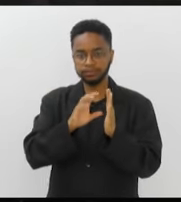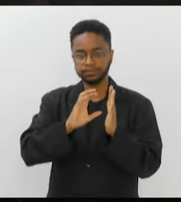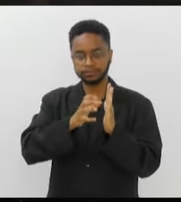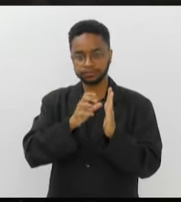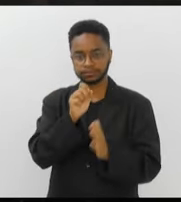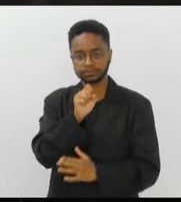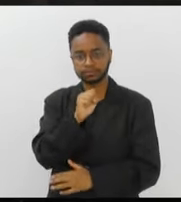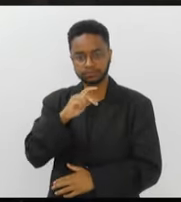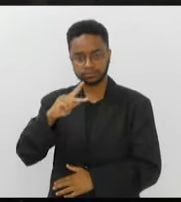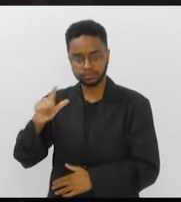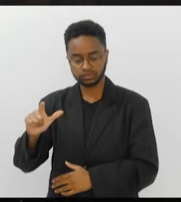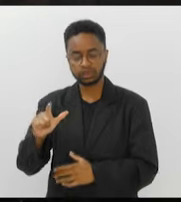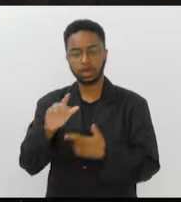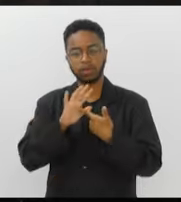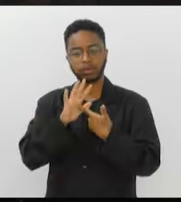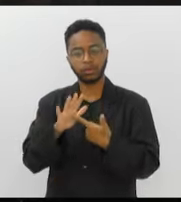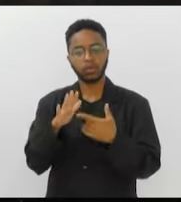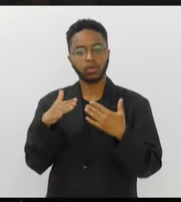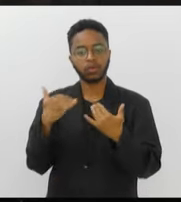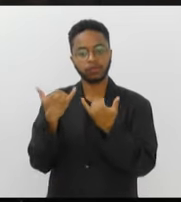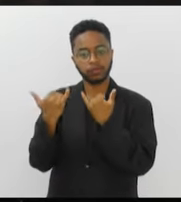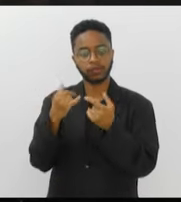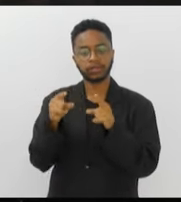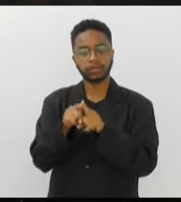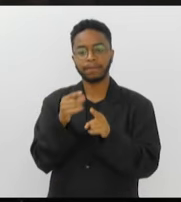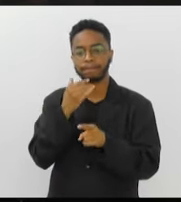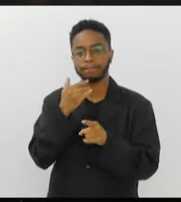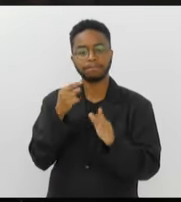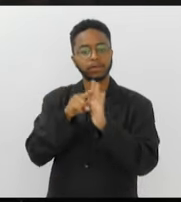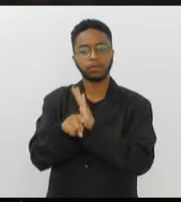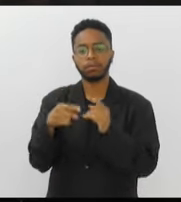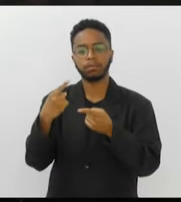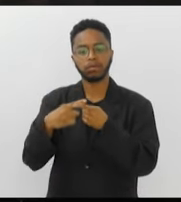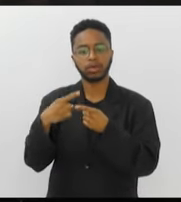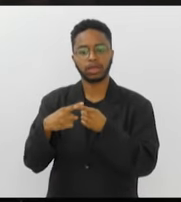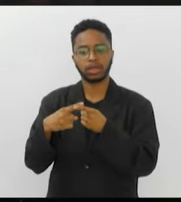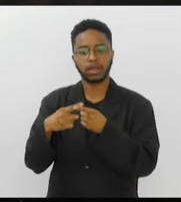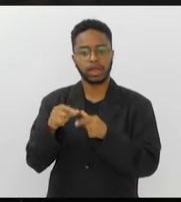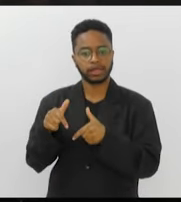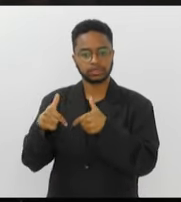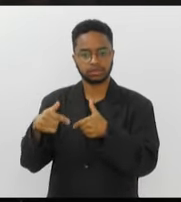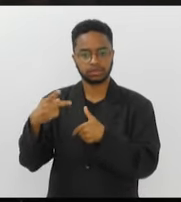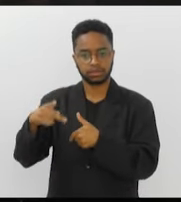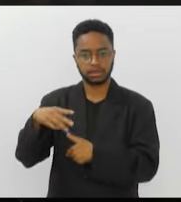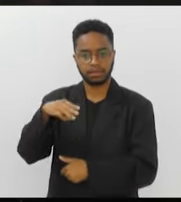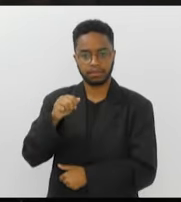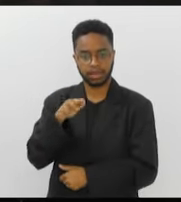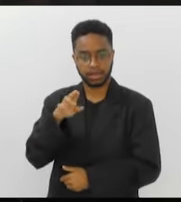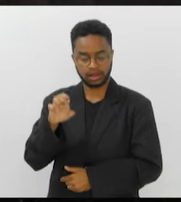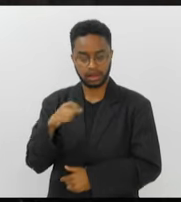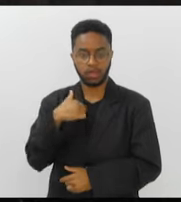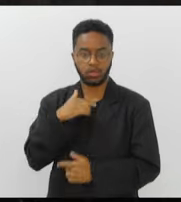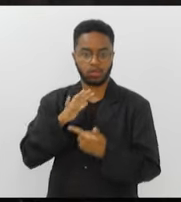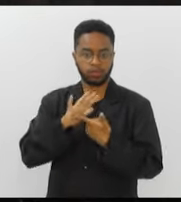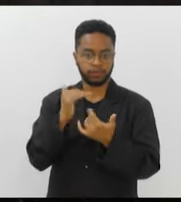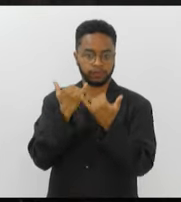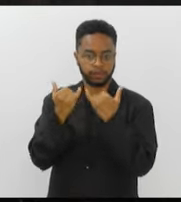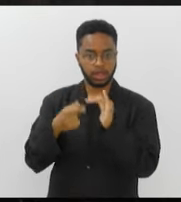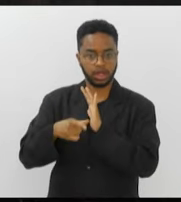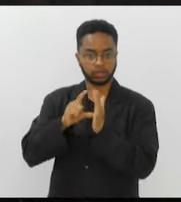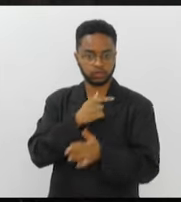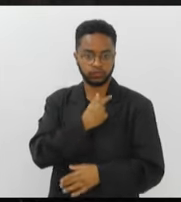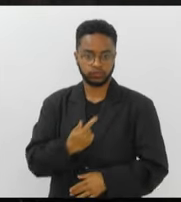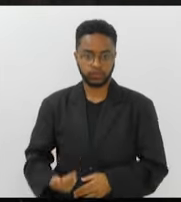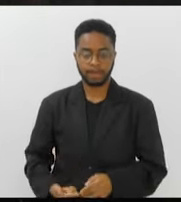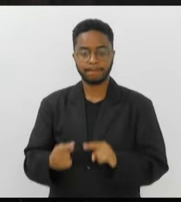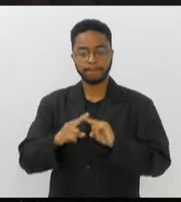pegasse informação por que essa operação na Maré. Então, eu vou passar alguma informação aqui antes que o governador passe, mas já vou informar